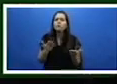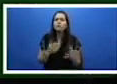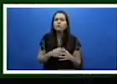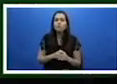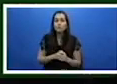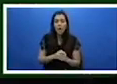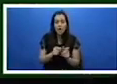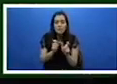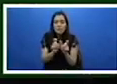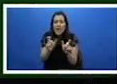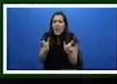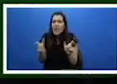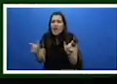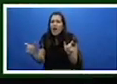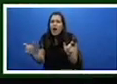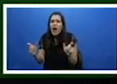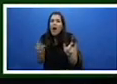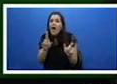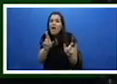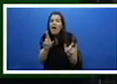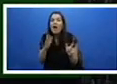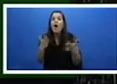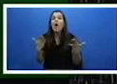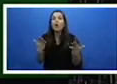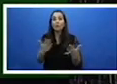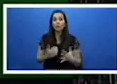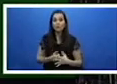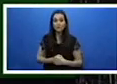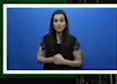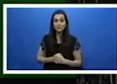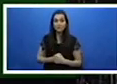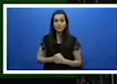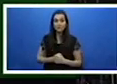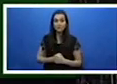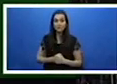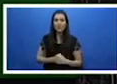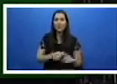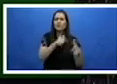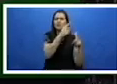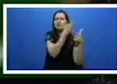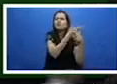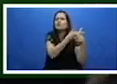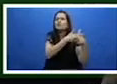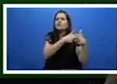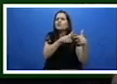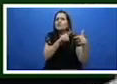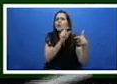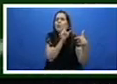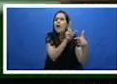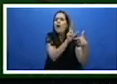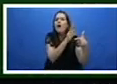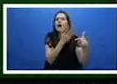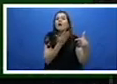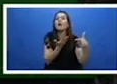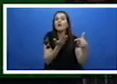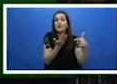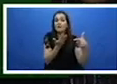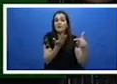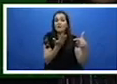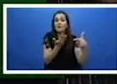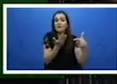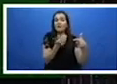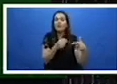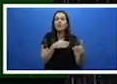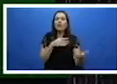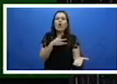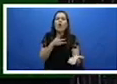a letra R aparece? Olha lá em dividir. Qual lugar da sílaba está o R?